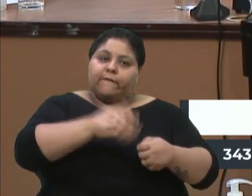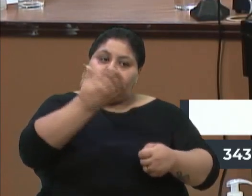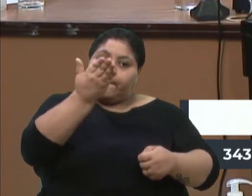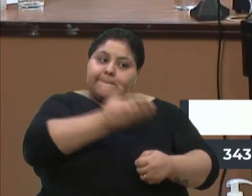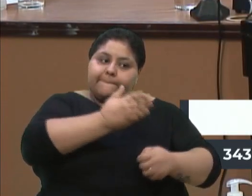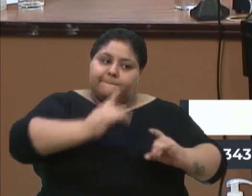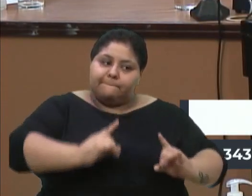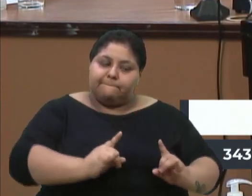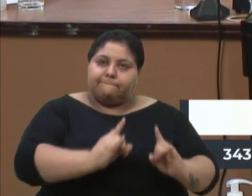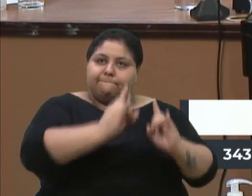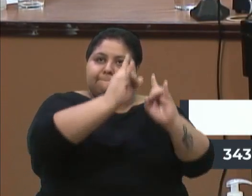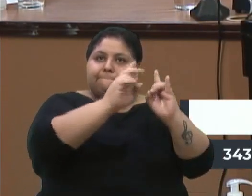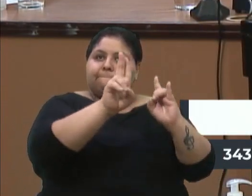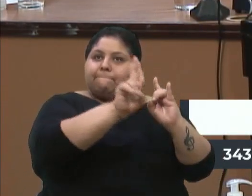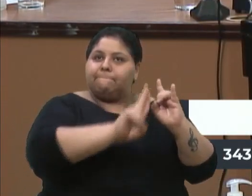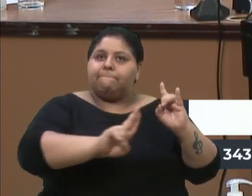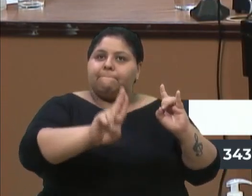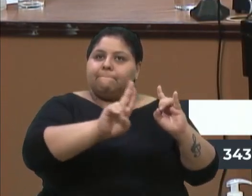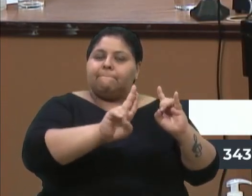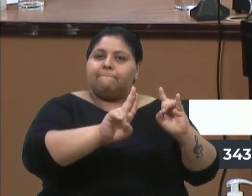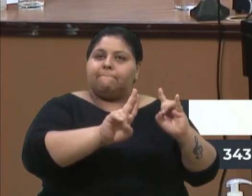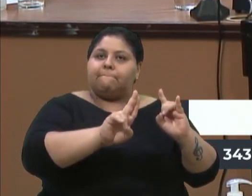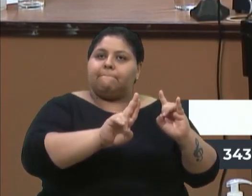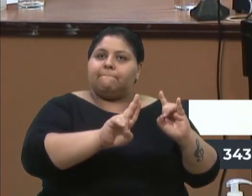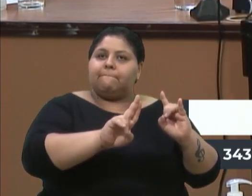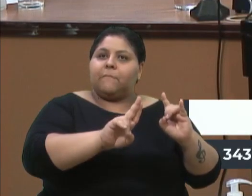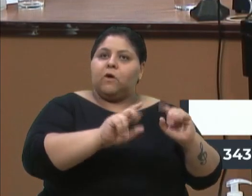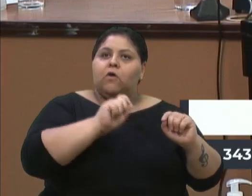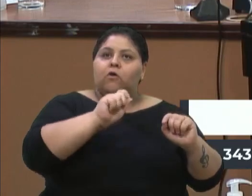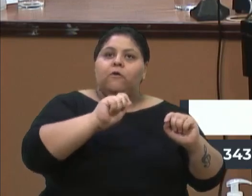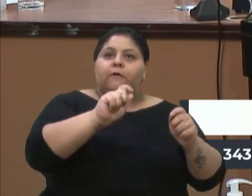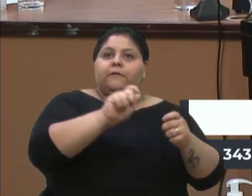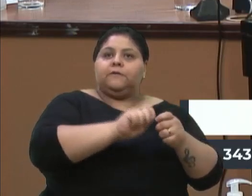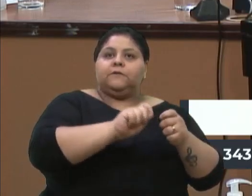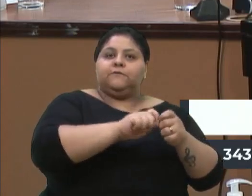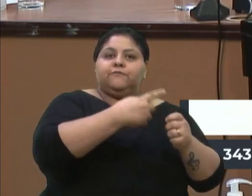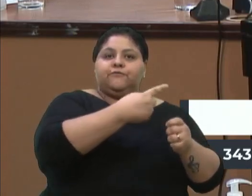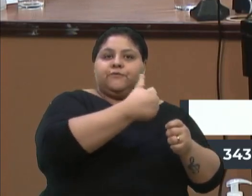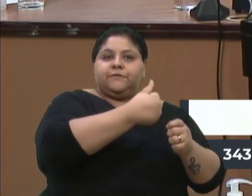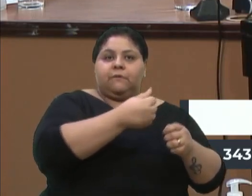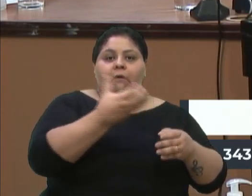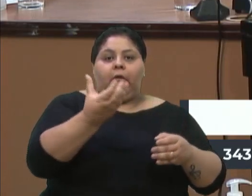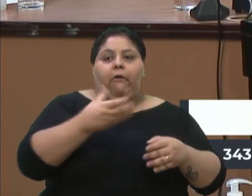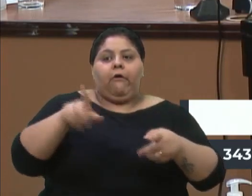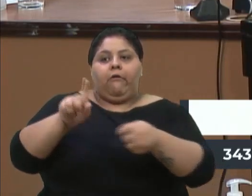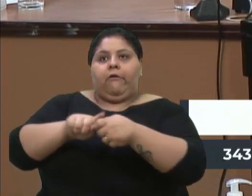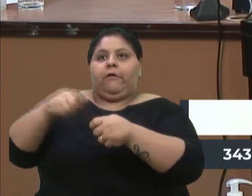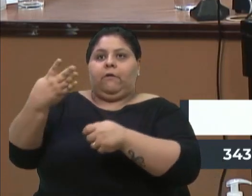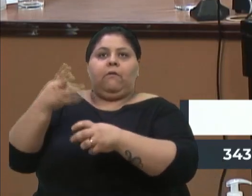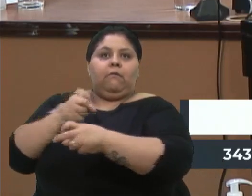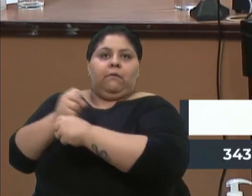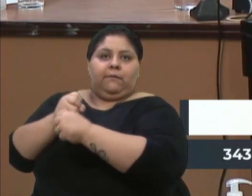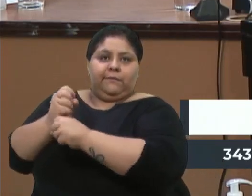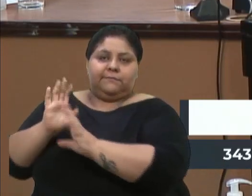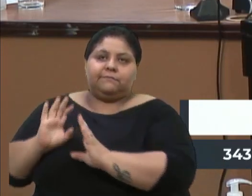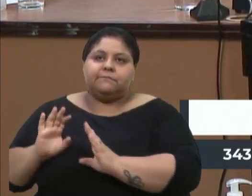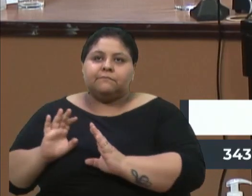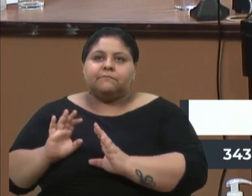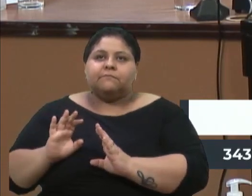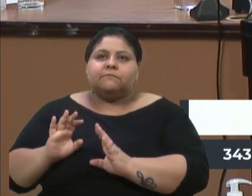já começa por aí. Aí querem que os caras, o que não fizeram em 12 anos, querem que façam em 4 anos. Querem que façam em 4